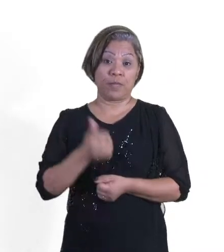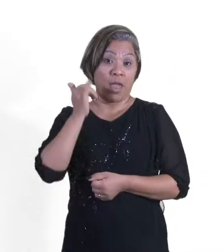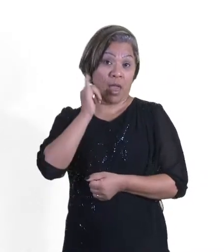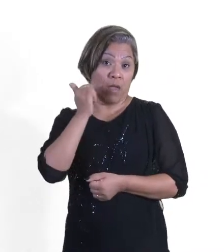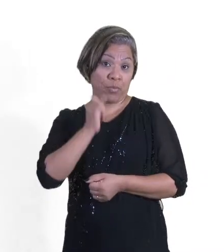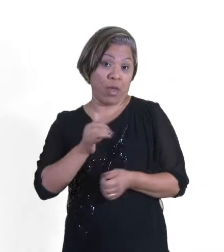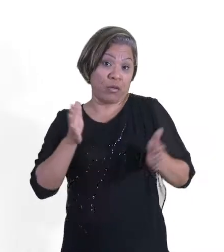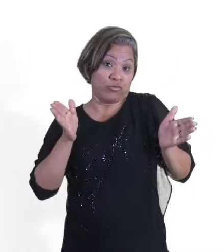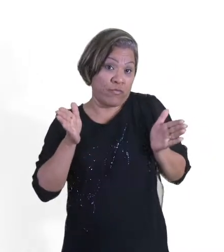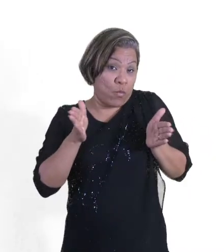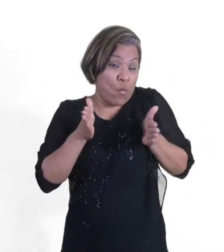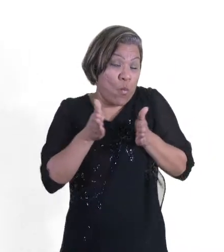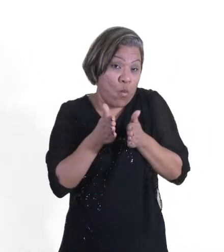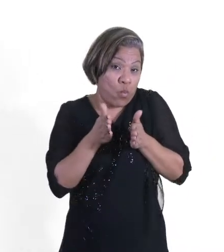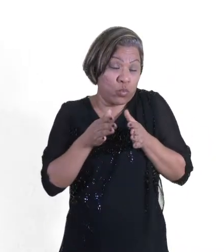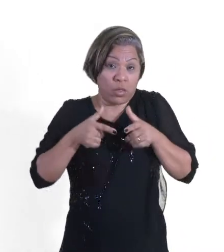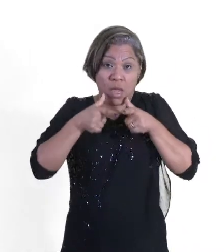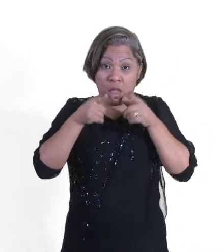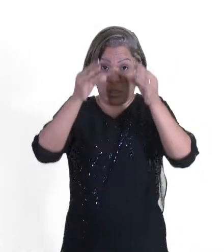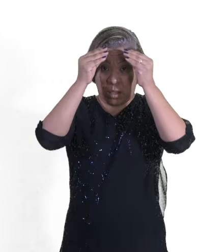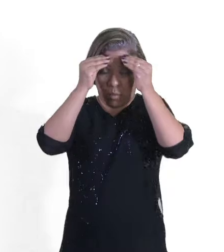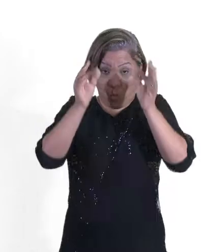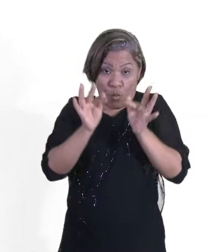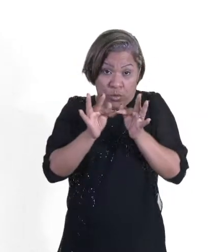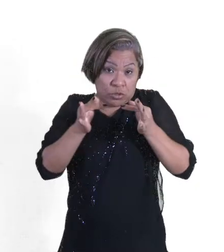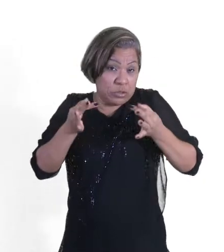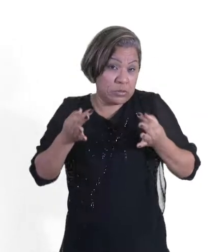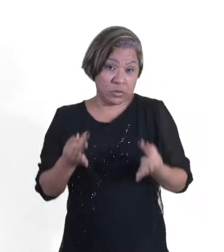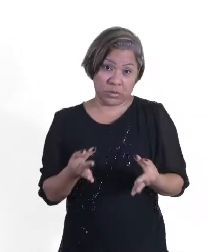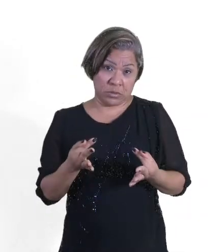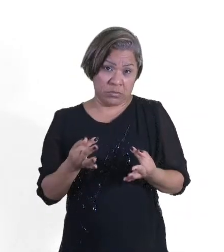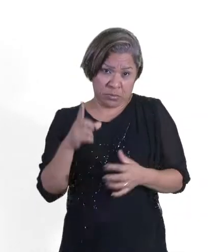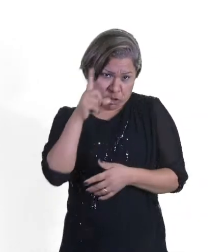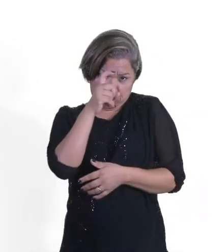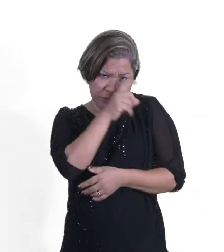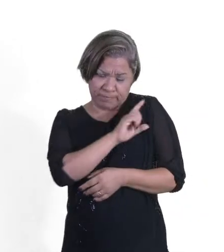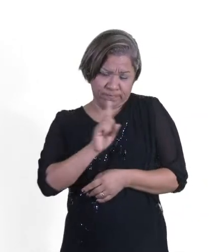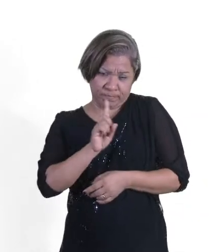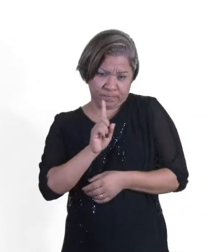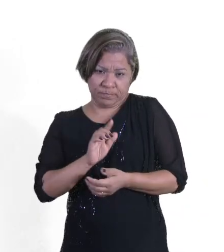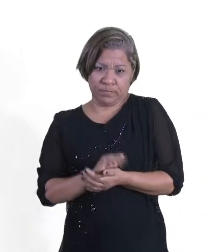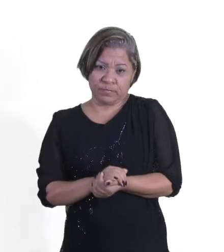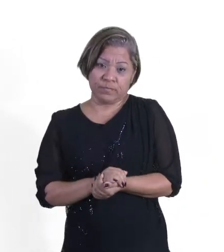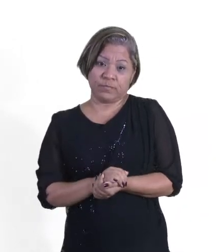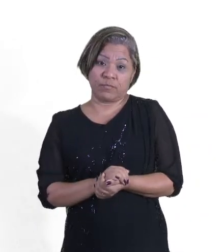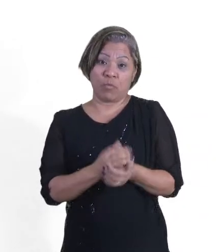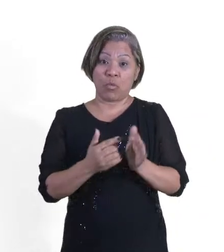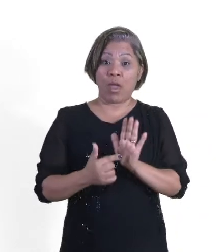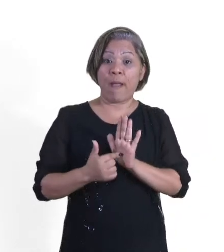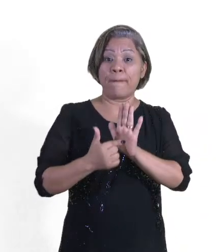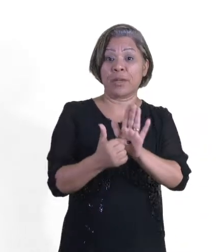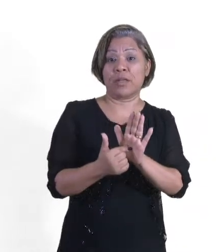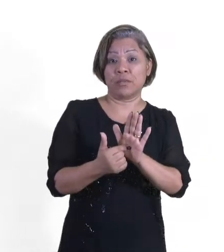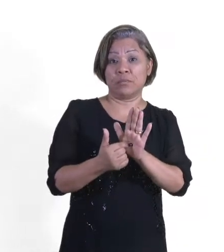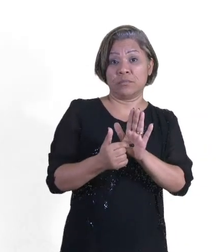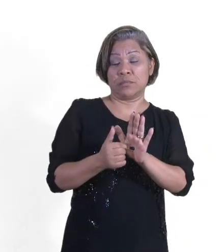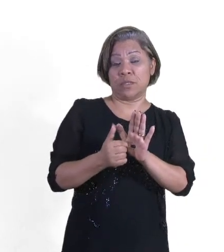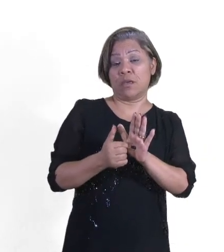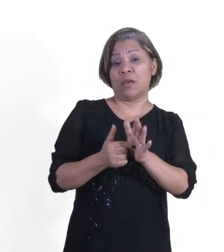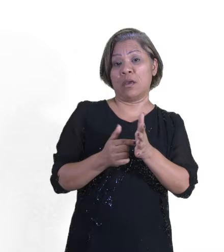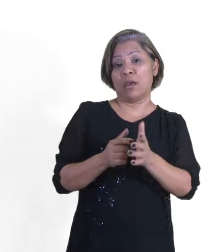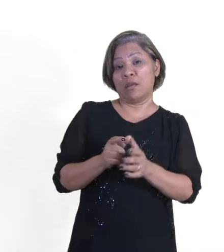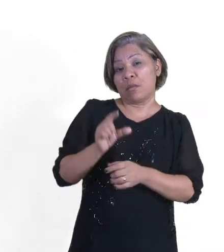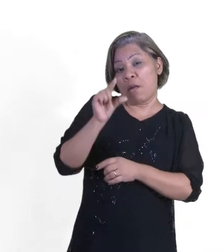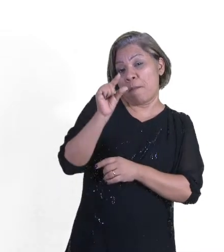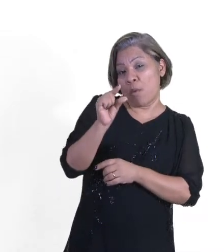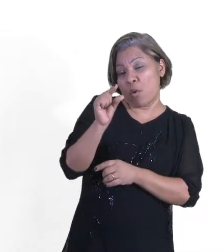linguagem simples, sem complexidade. Apresenta a presença de poucos personagens, se